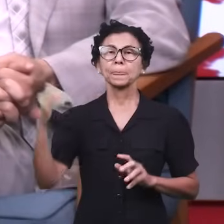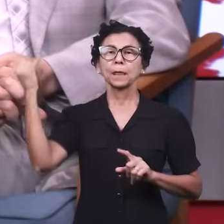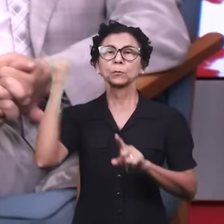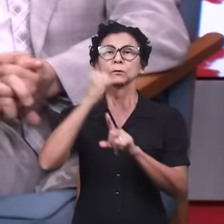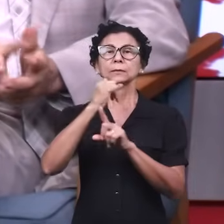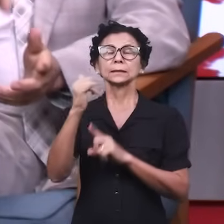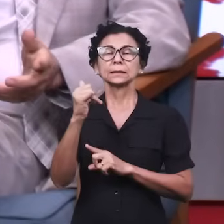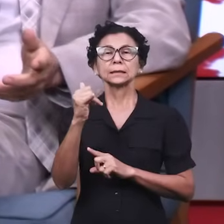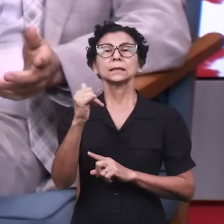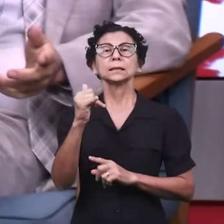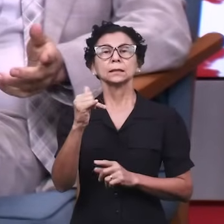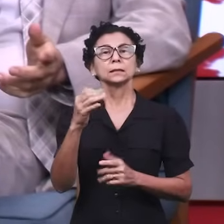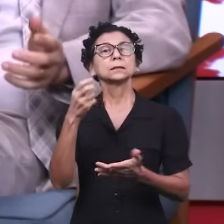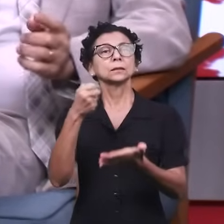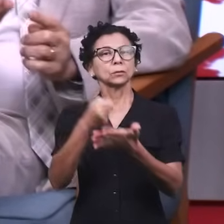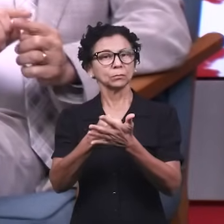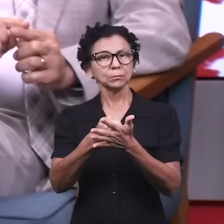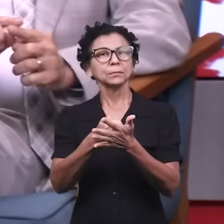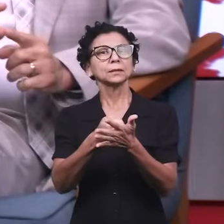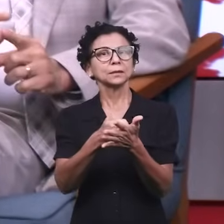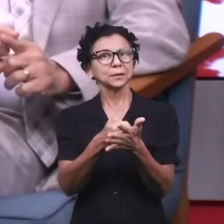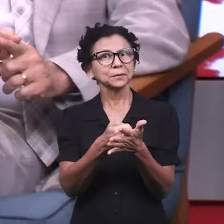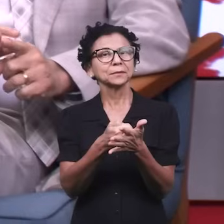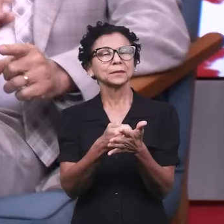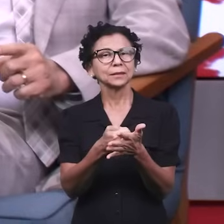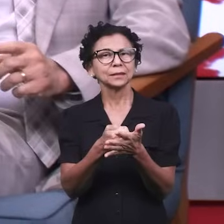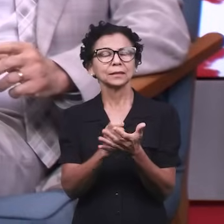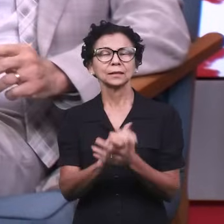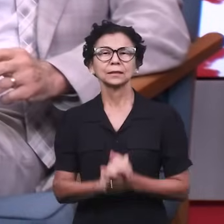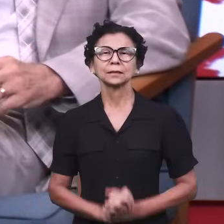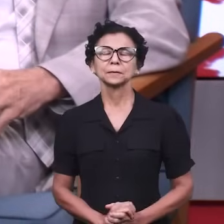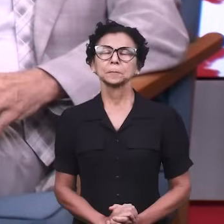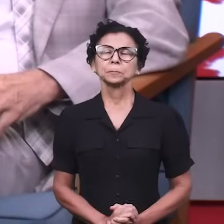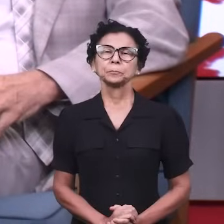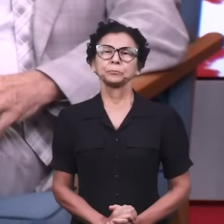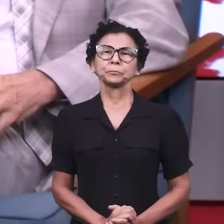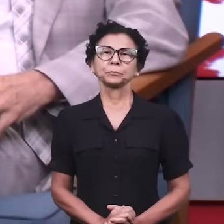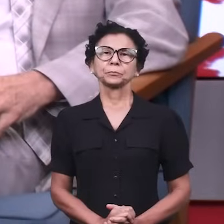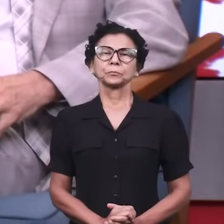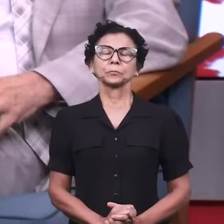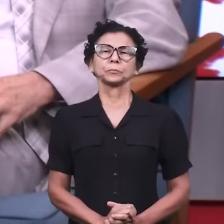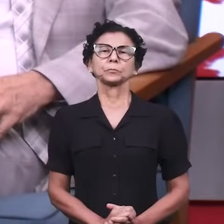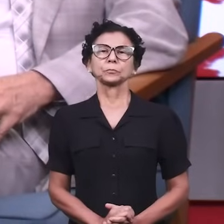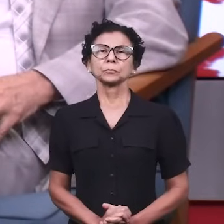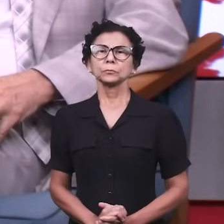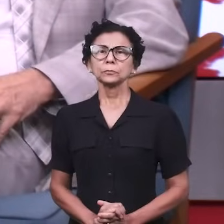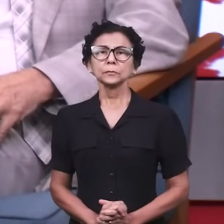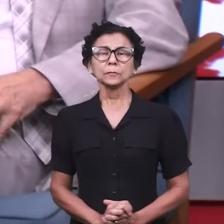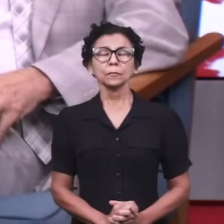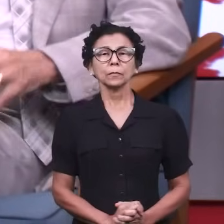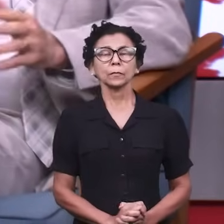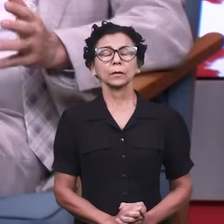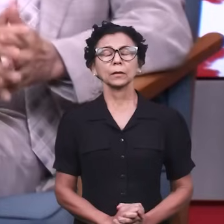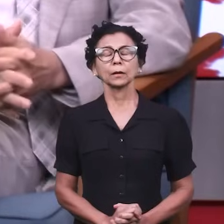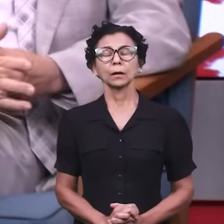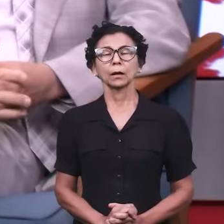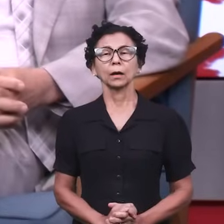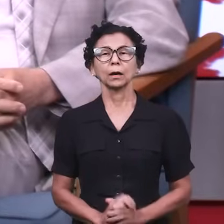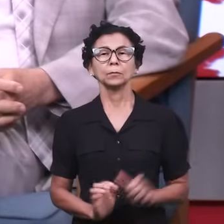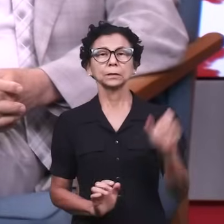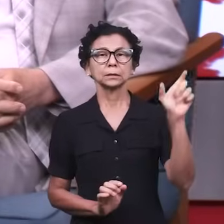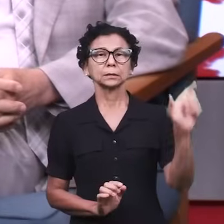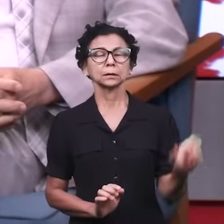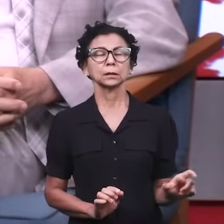profecia edifica a igreja, porque a profecia não é para um profeta, que é o homem que Deus usa o profeta,